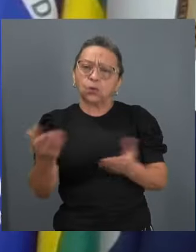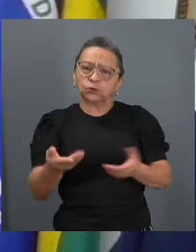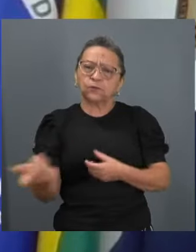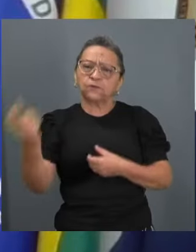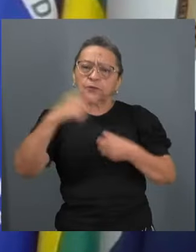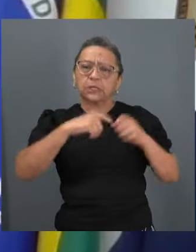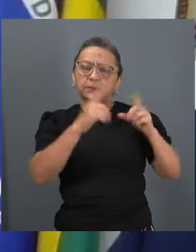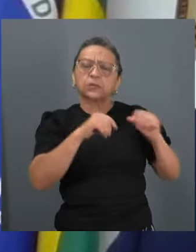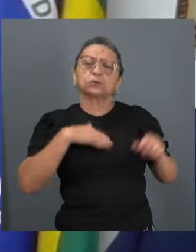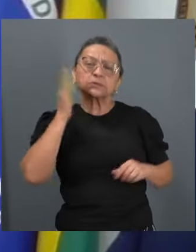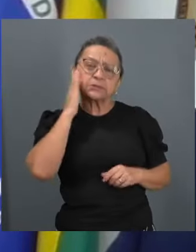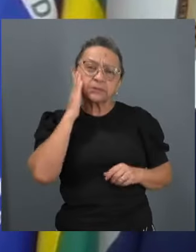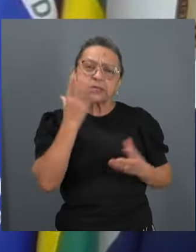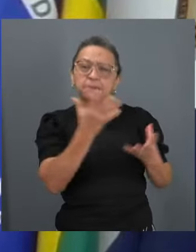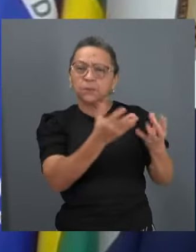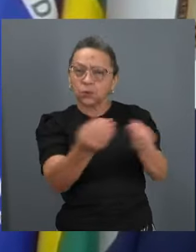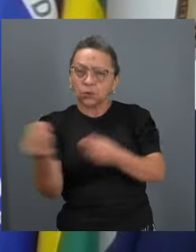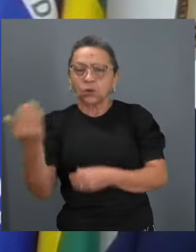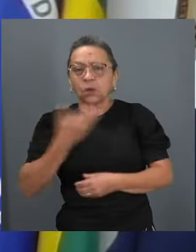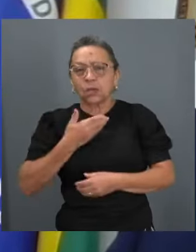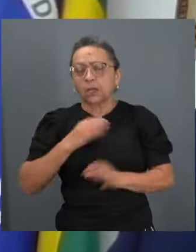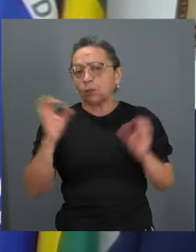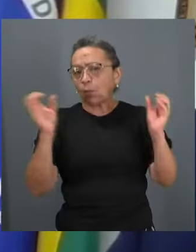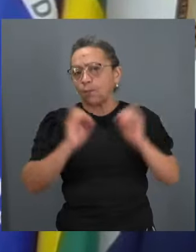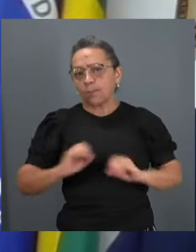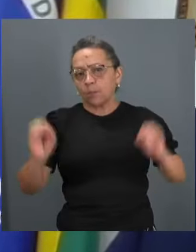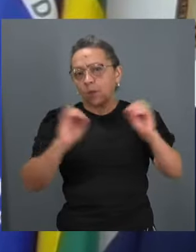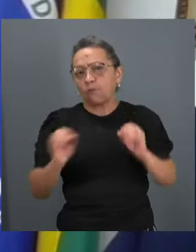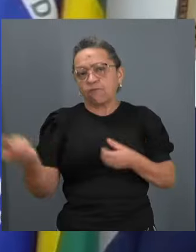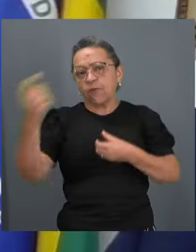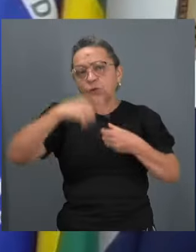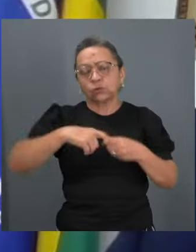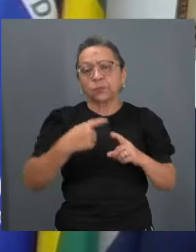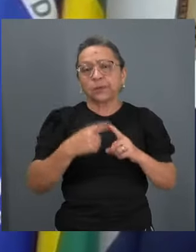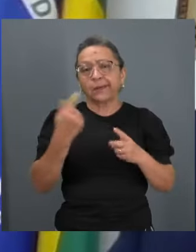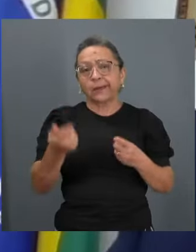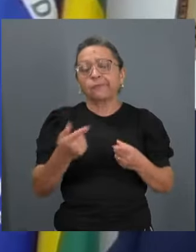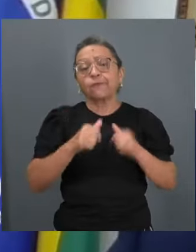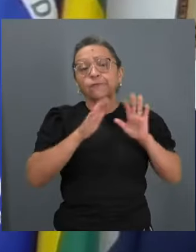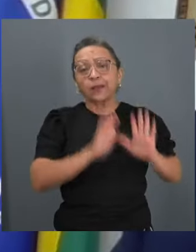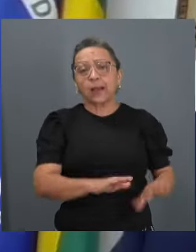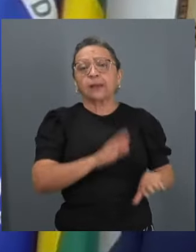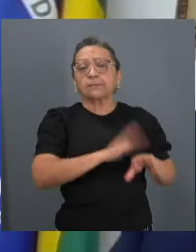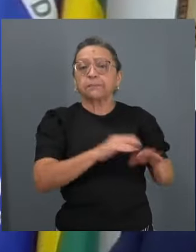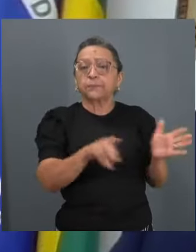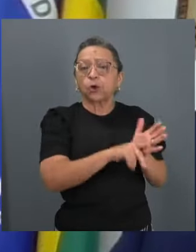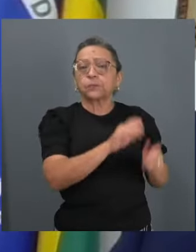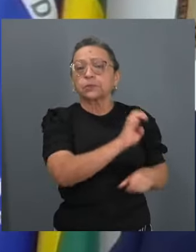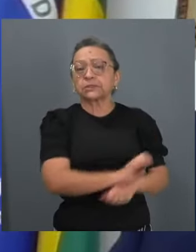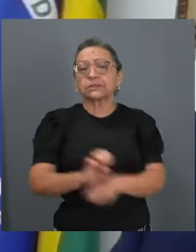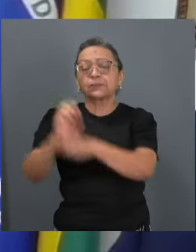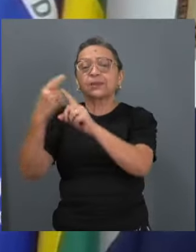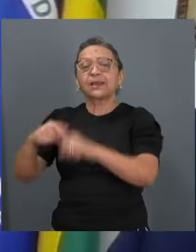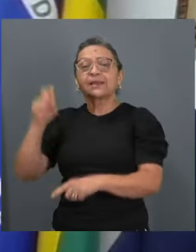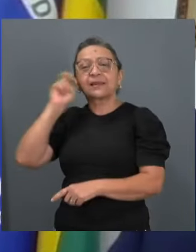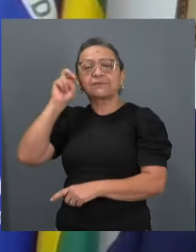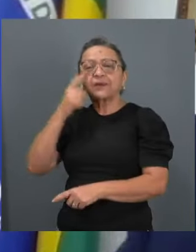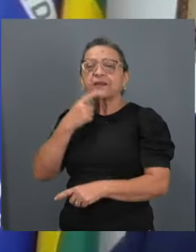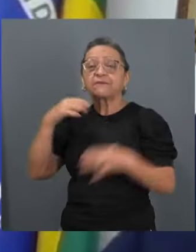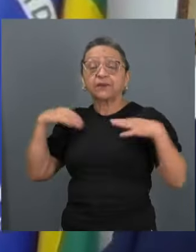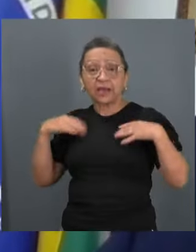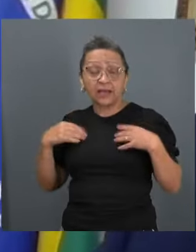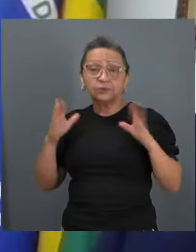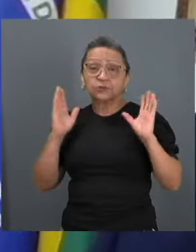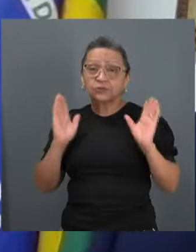muitos colegas não farão, porque vão ficar nos seus estados, tem um feriado no meio, foi